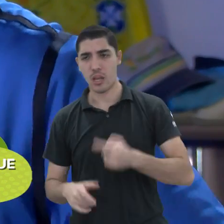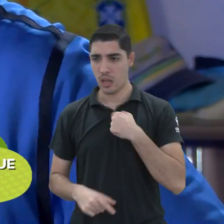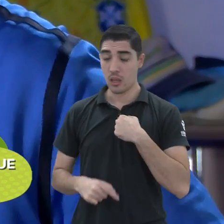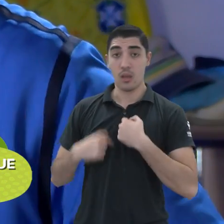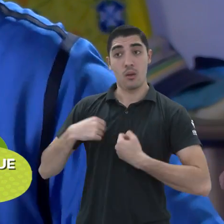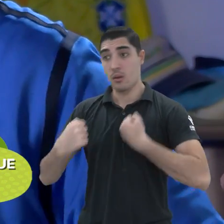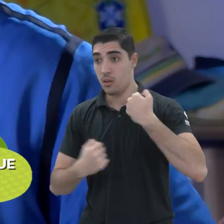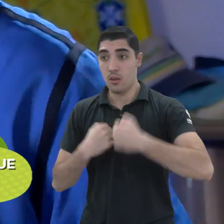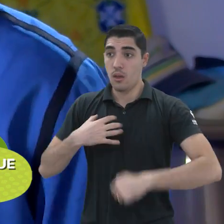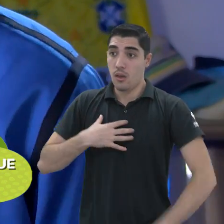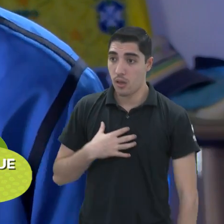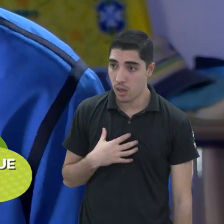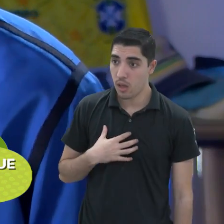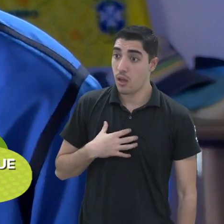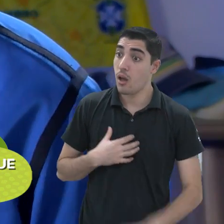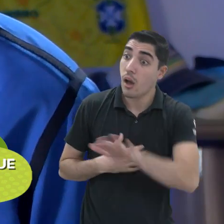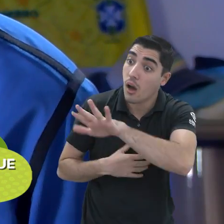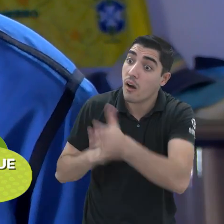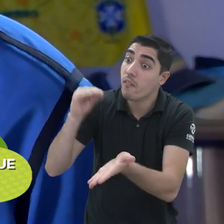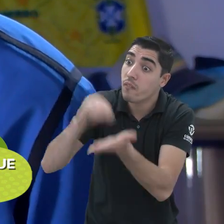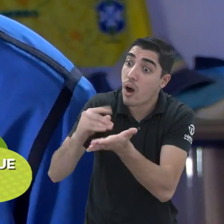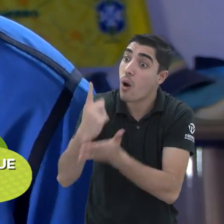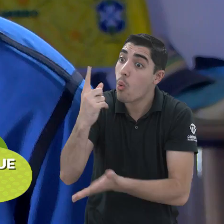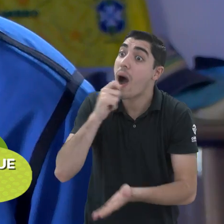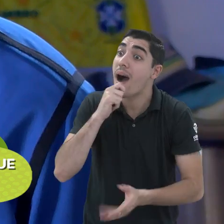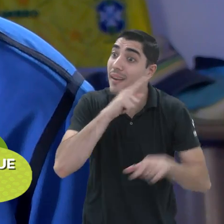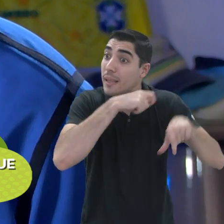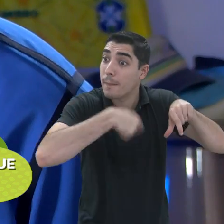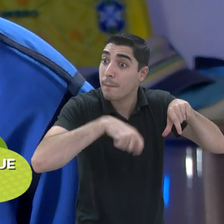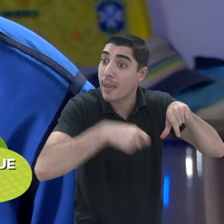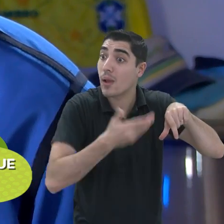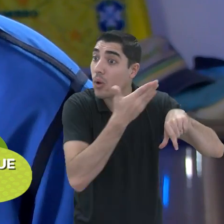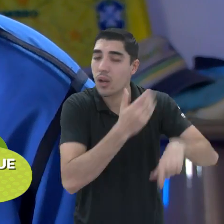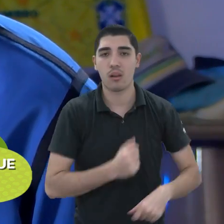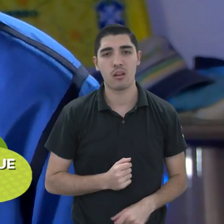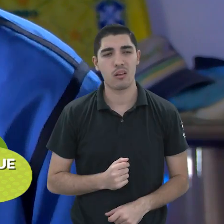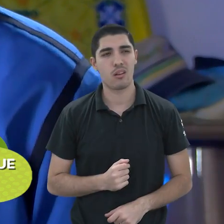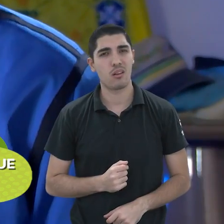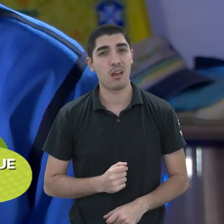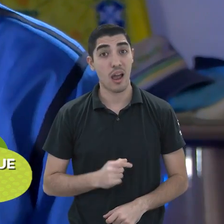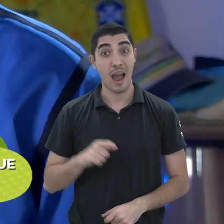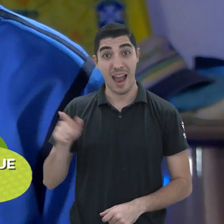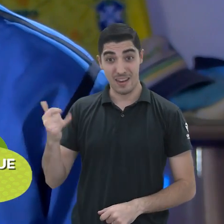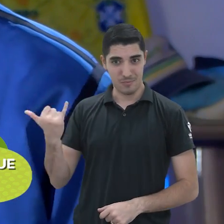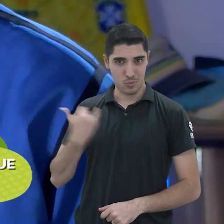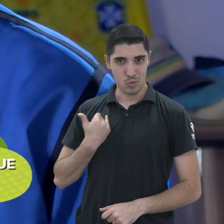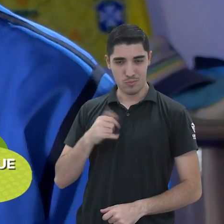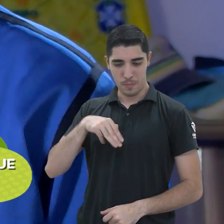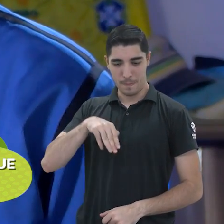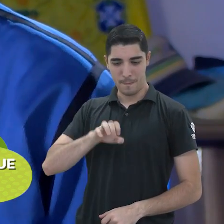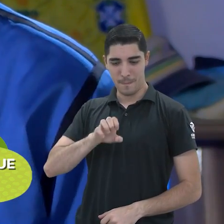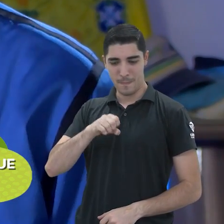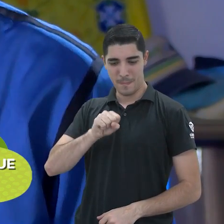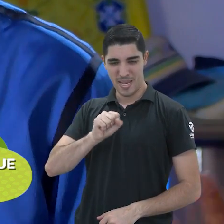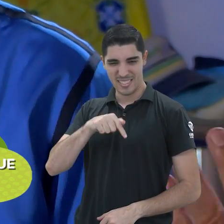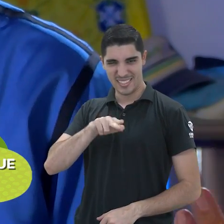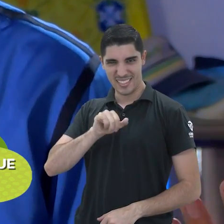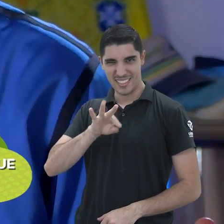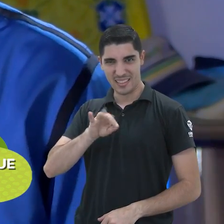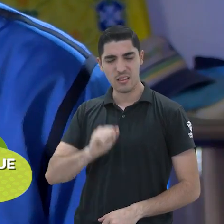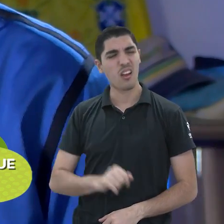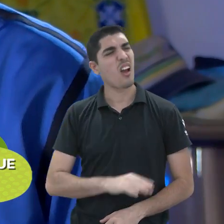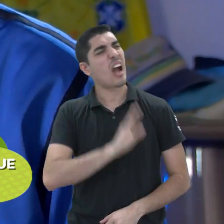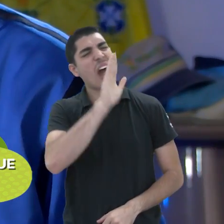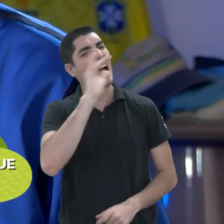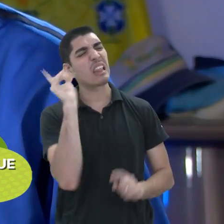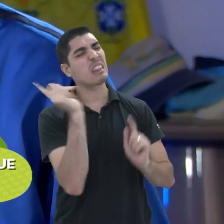eu dei esse pique todinho, falei, tá faltando cobrança. Ele falou, não vem. Ele me chamava Mesquita. Mesquita, não vem